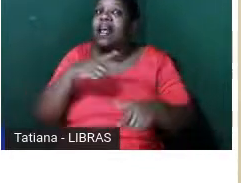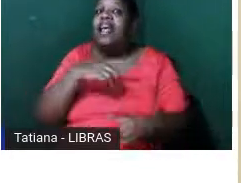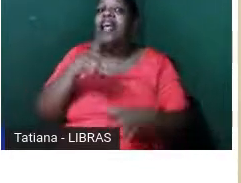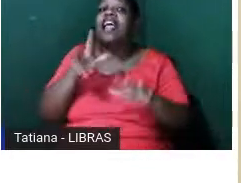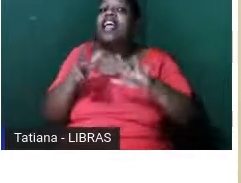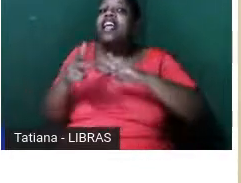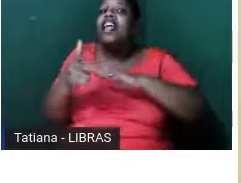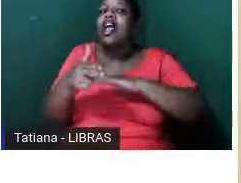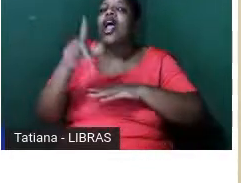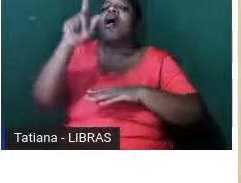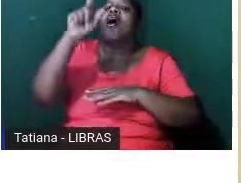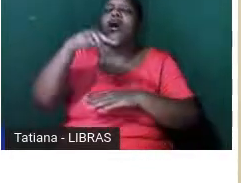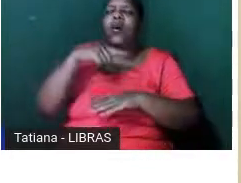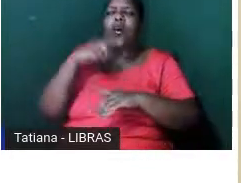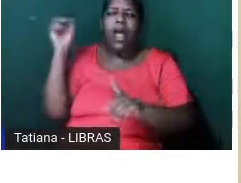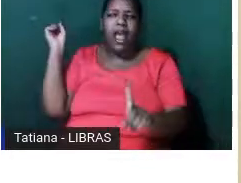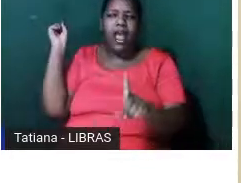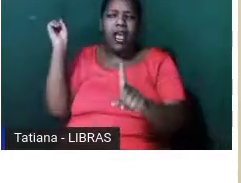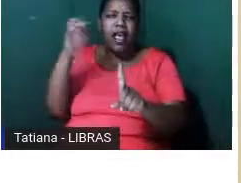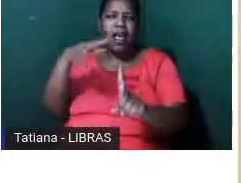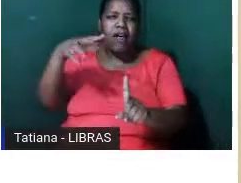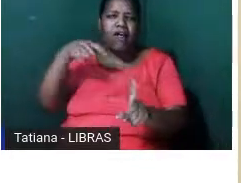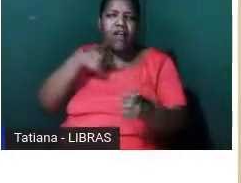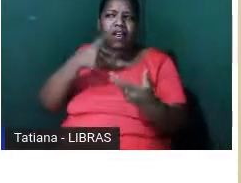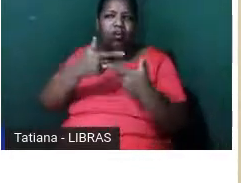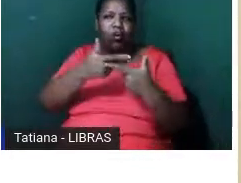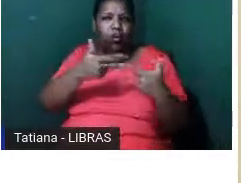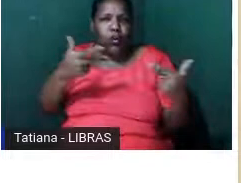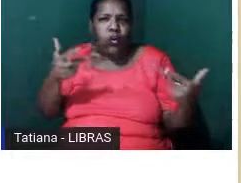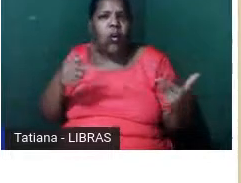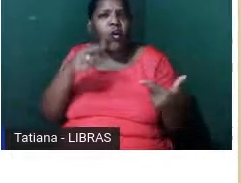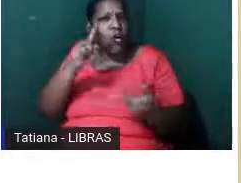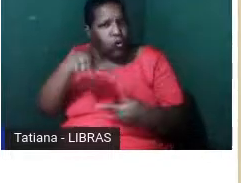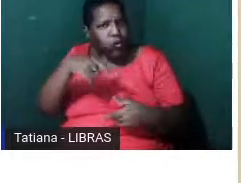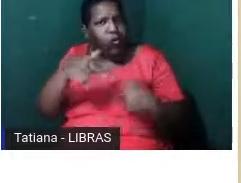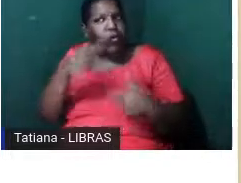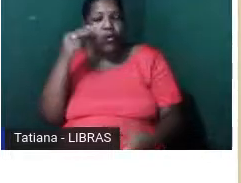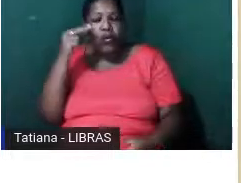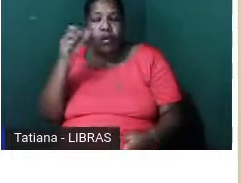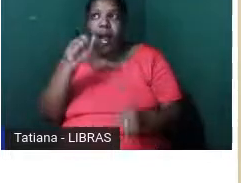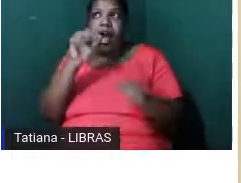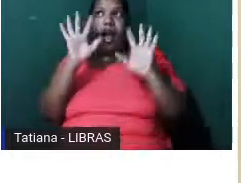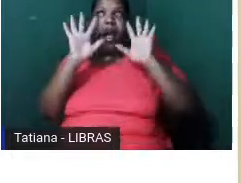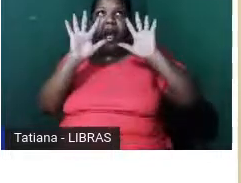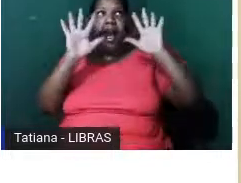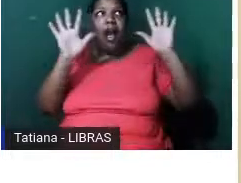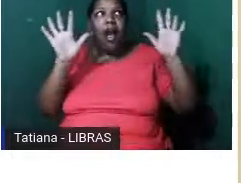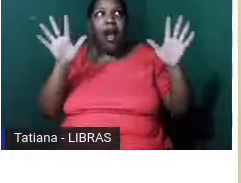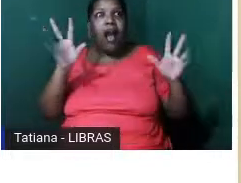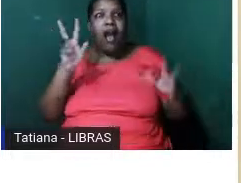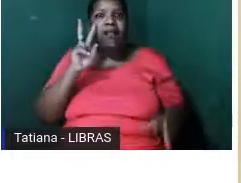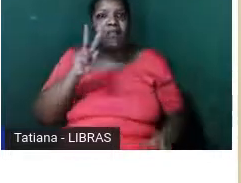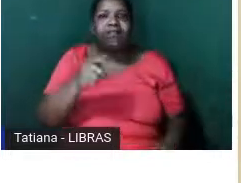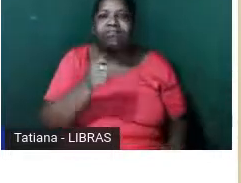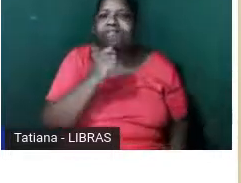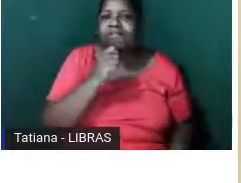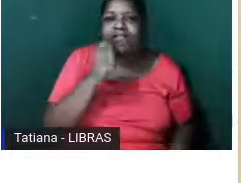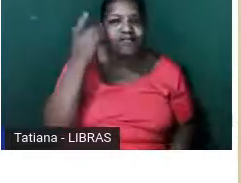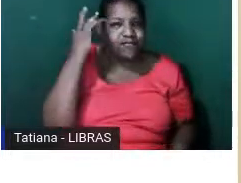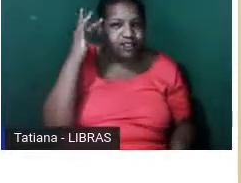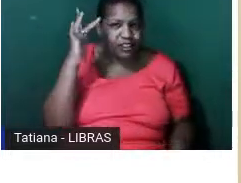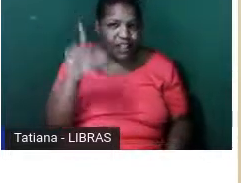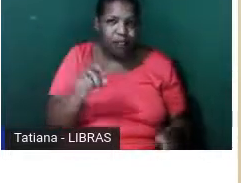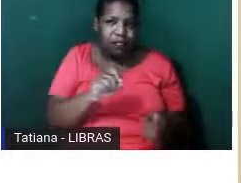é onde tem os efeitos e todas essas coisas que vai faz o seu olho brilhar quando você ainda não sabe